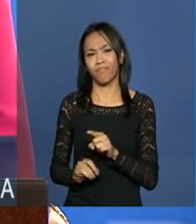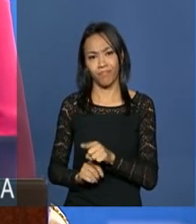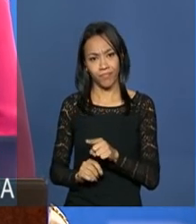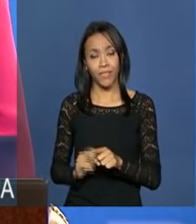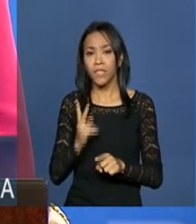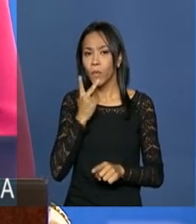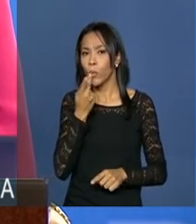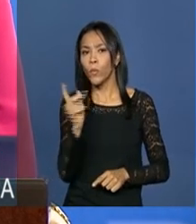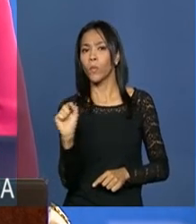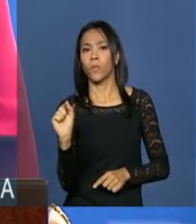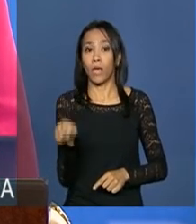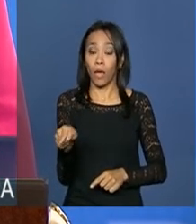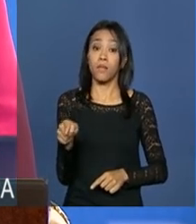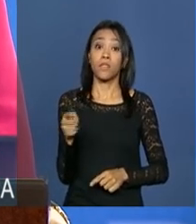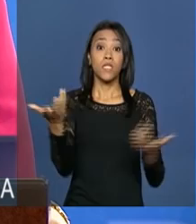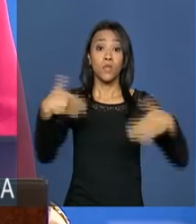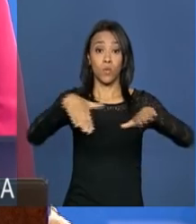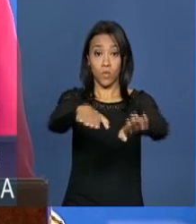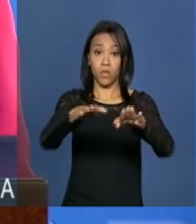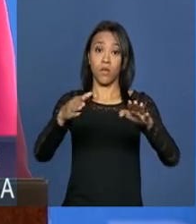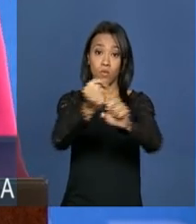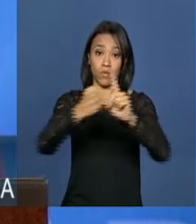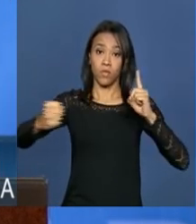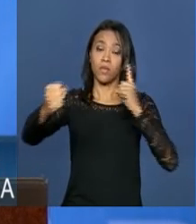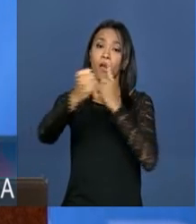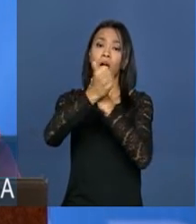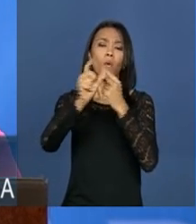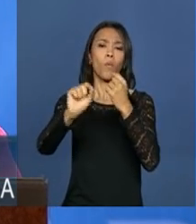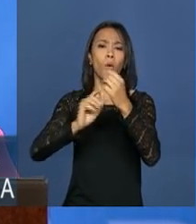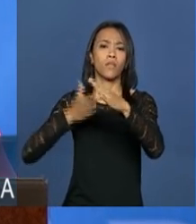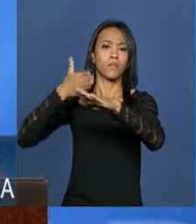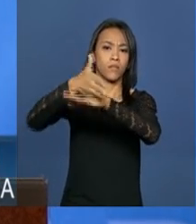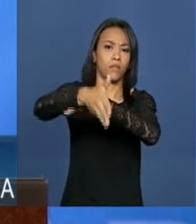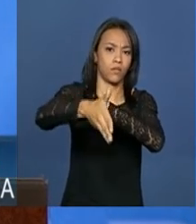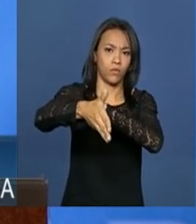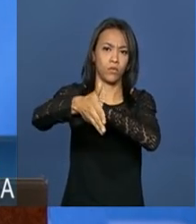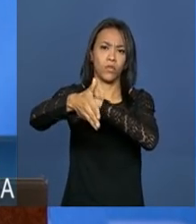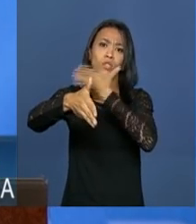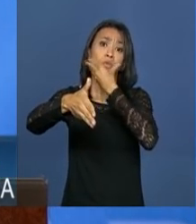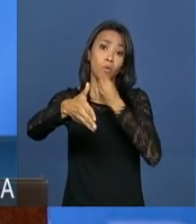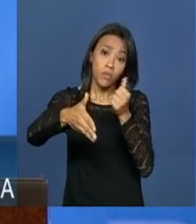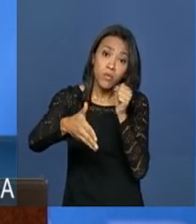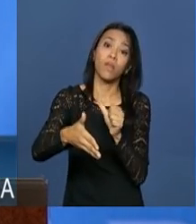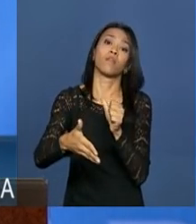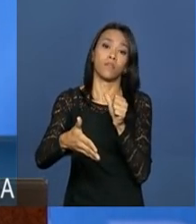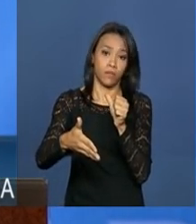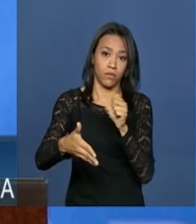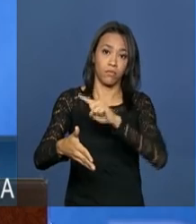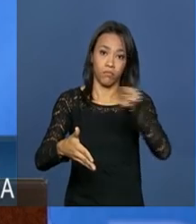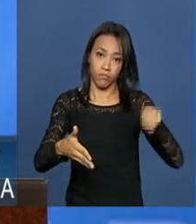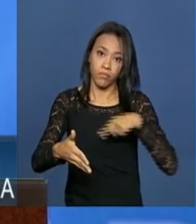Ele fala da inclusão social, do acesso de homens e mulheres, mas